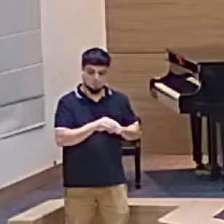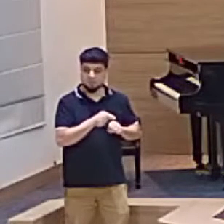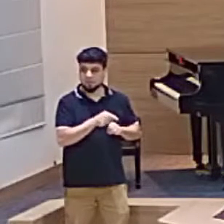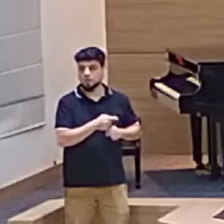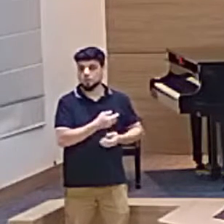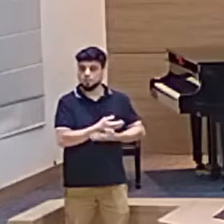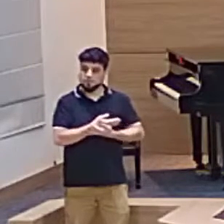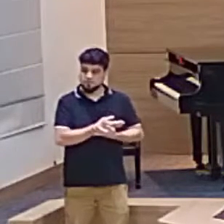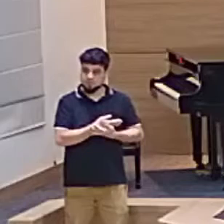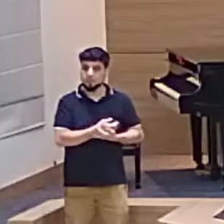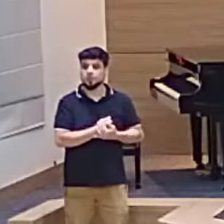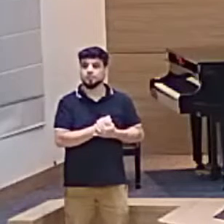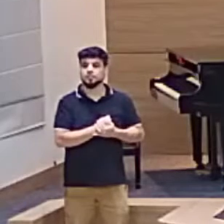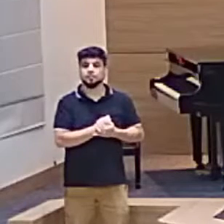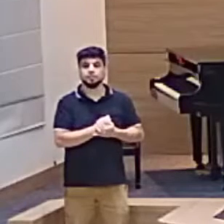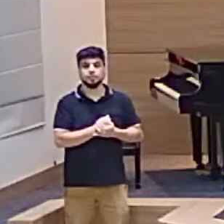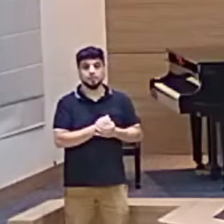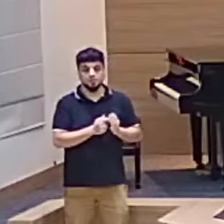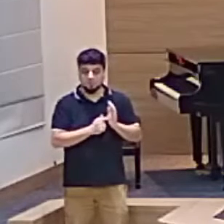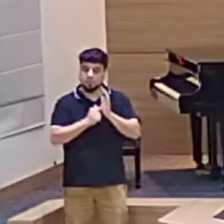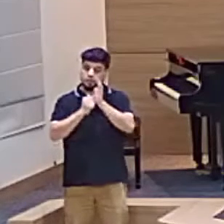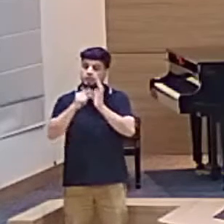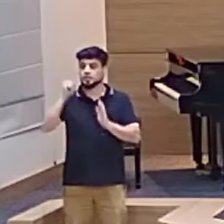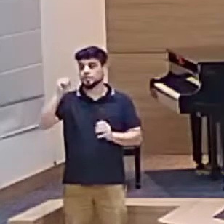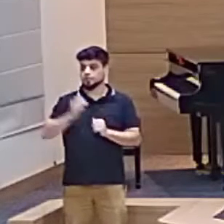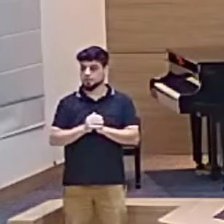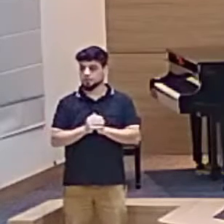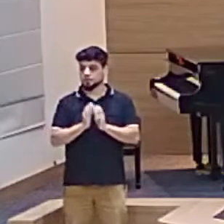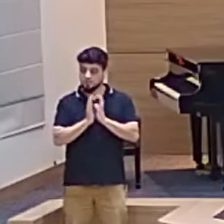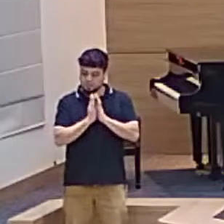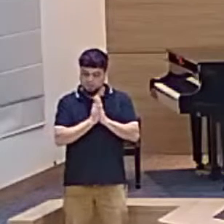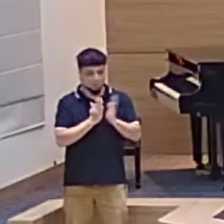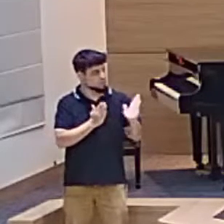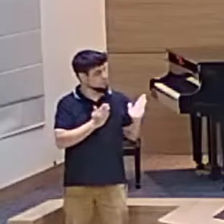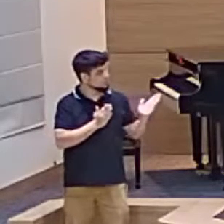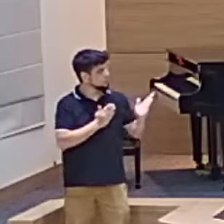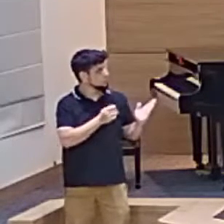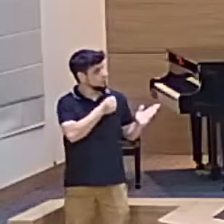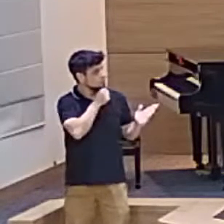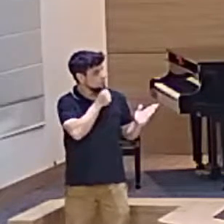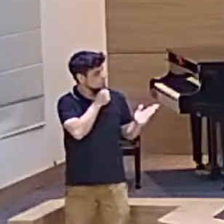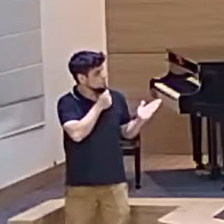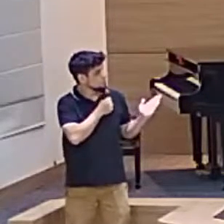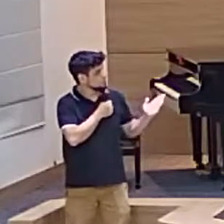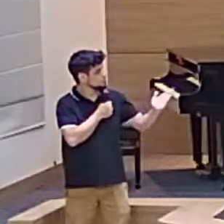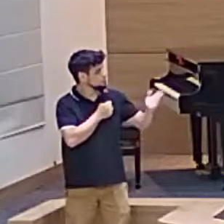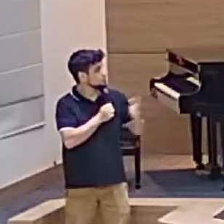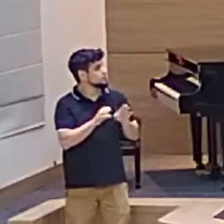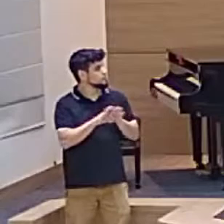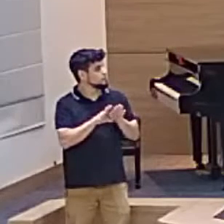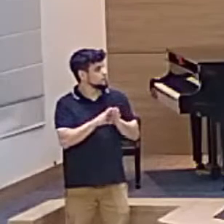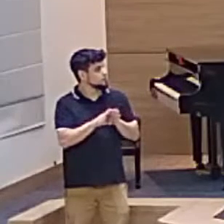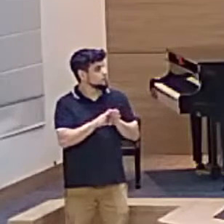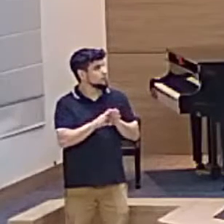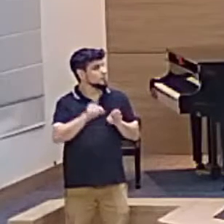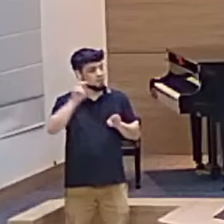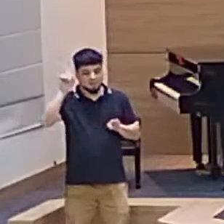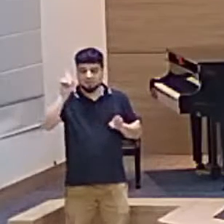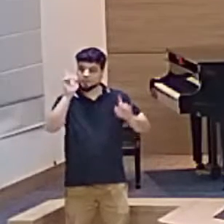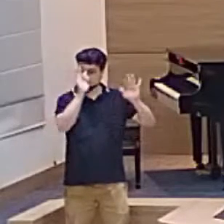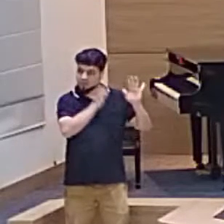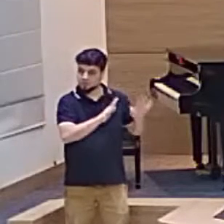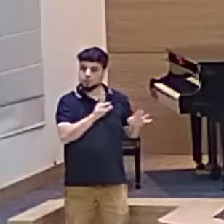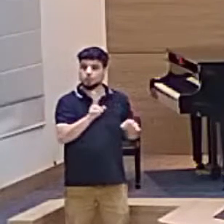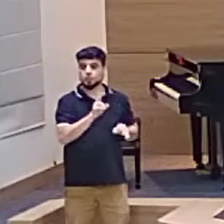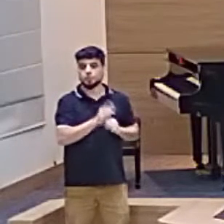Miguel ao coração do pai tão na sua oração vai nessa direção também para os avós que Deus abençoe use a vida de vocês Salmo